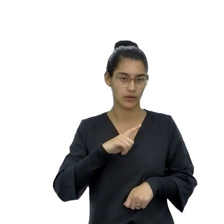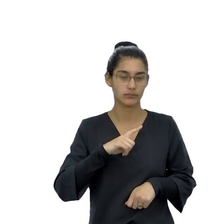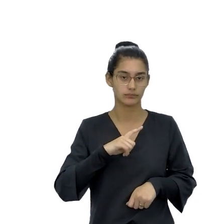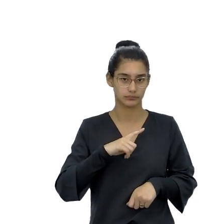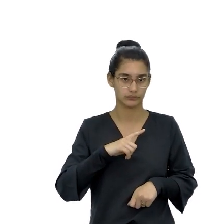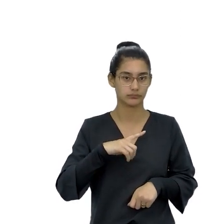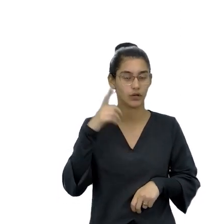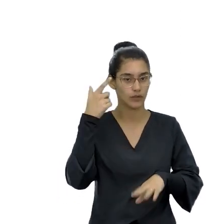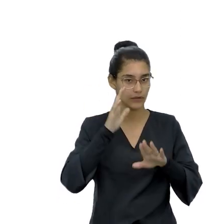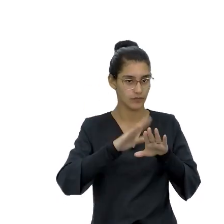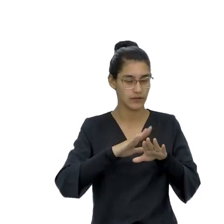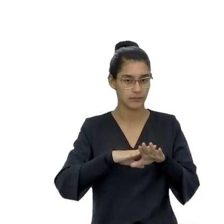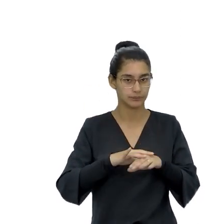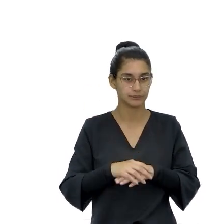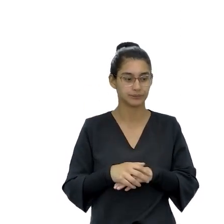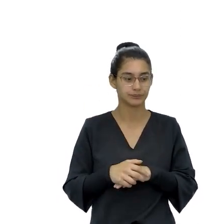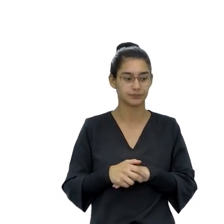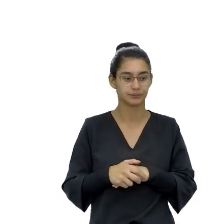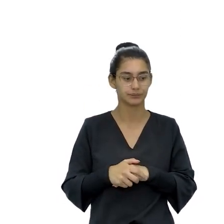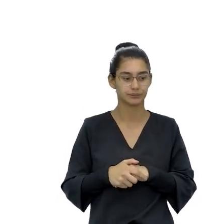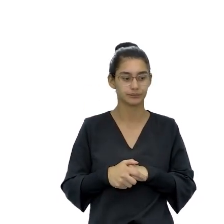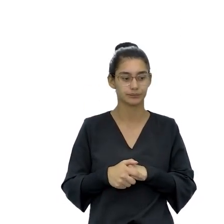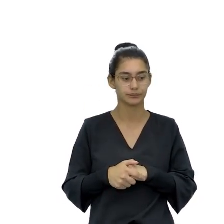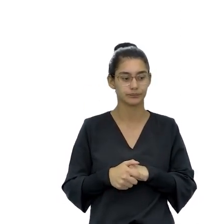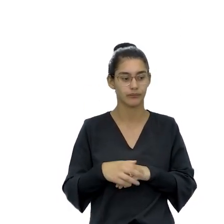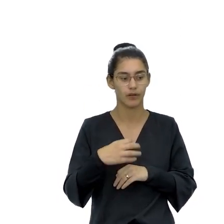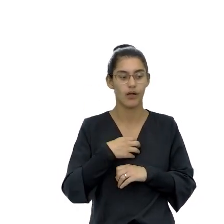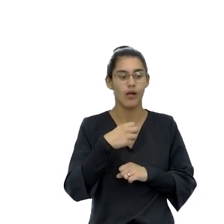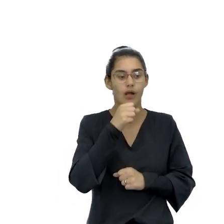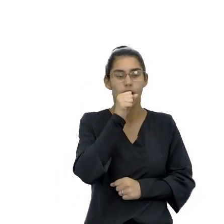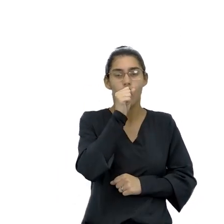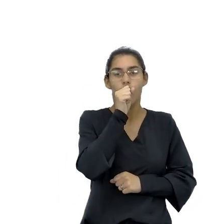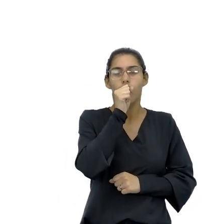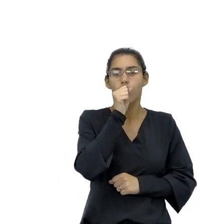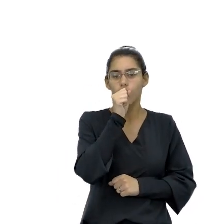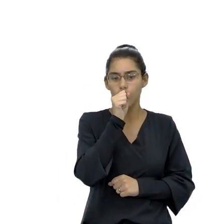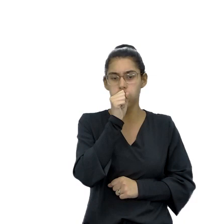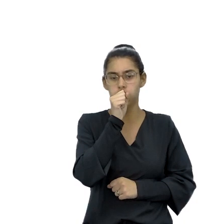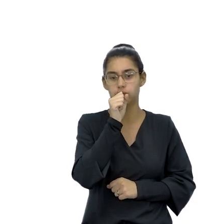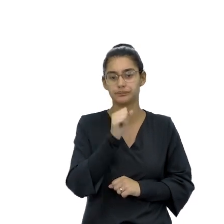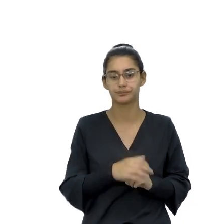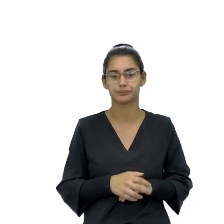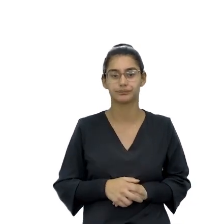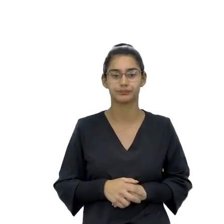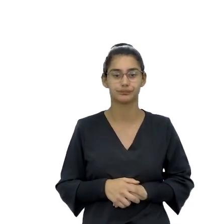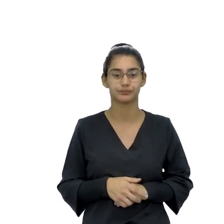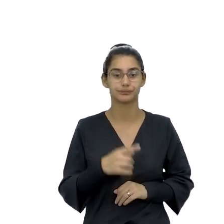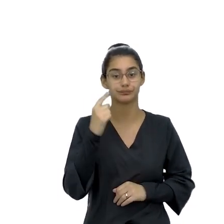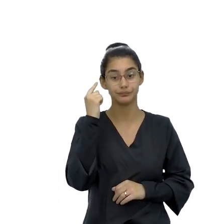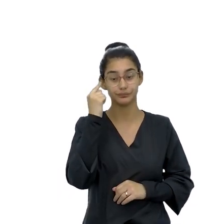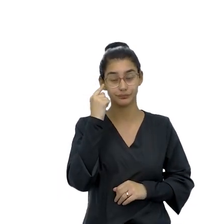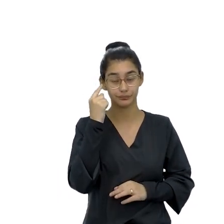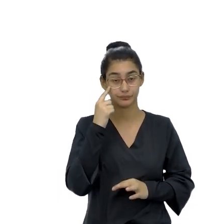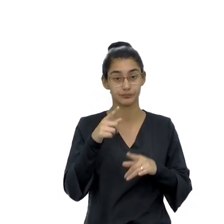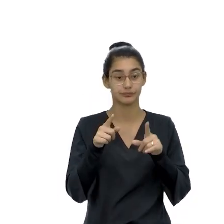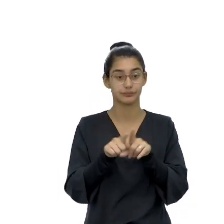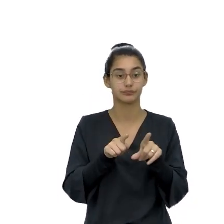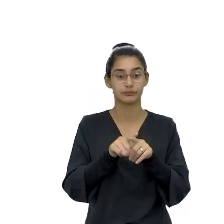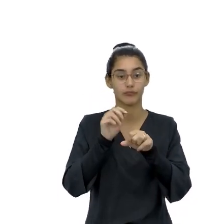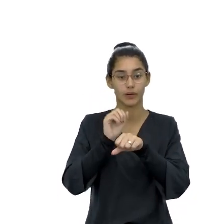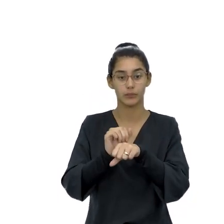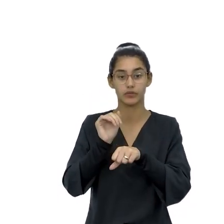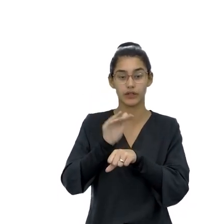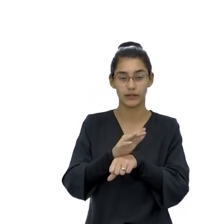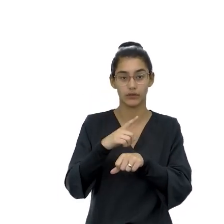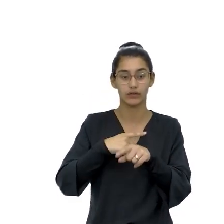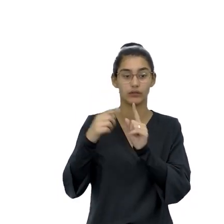tem para poder fazer a resolução da situação problema. Tá ok? Vamos pensar aqui, então, numa sugestão